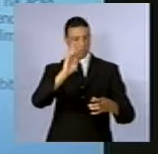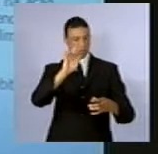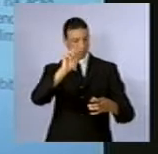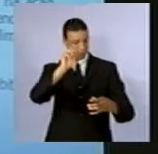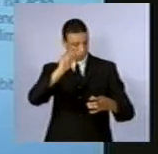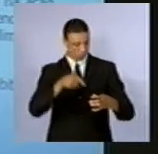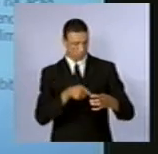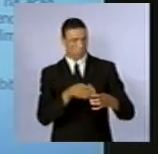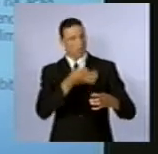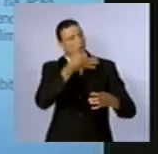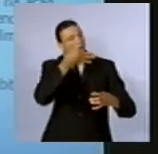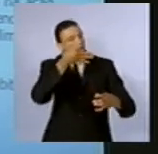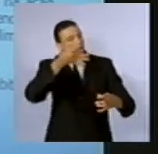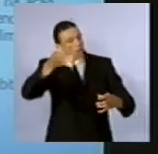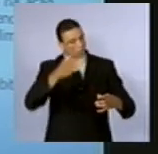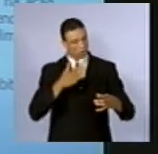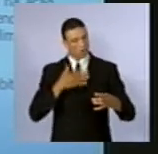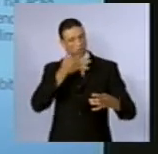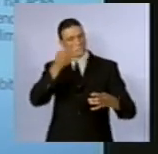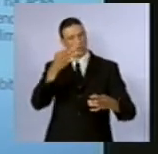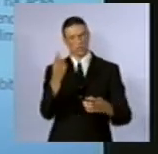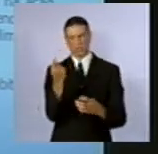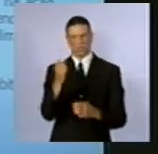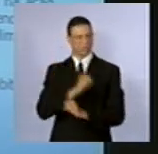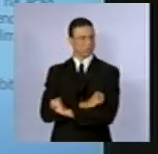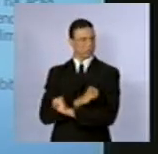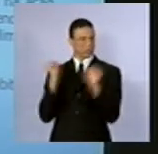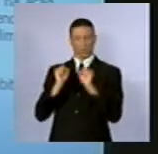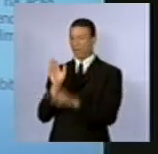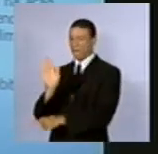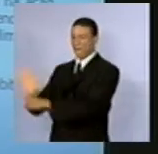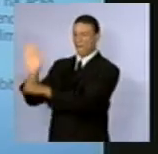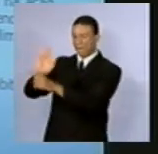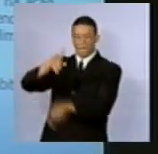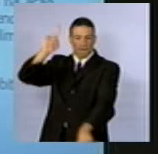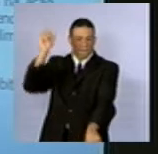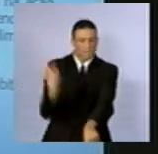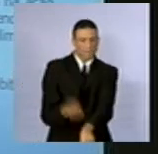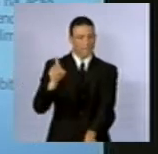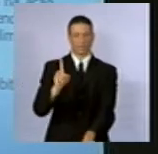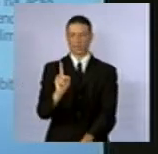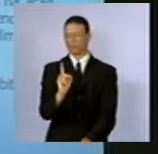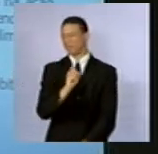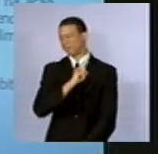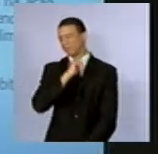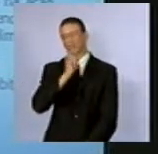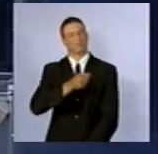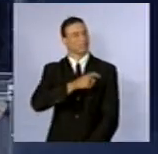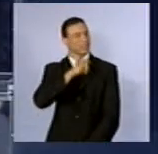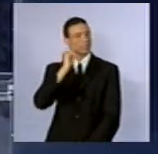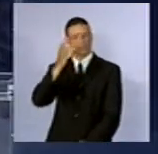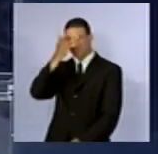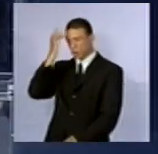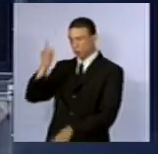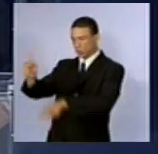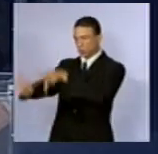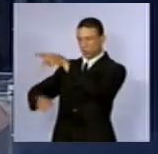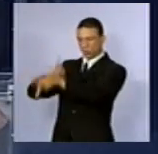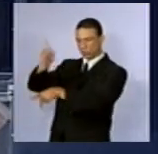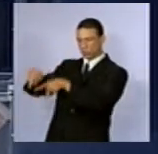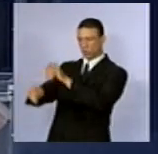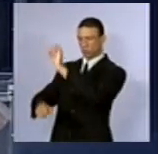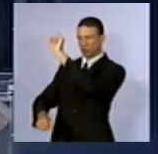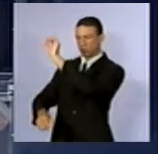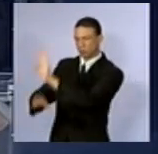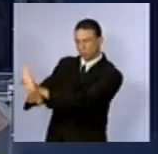que é, na nossa visão, inviável, é o atendimento imediato, porque nós teríamos que desassistir a população, o que para nós não